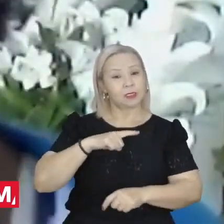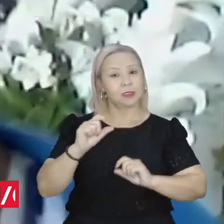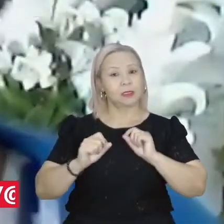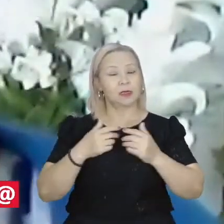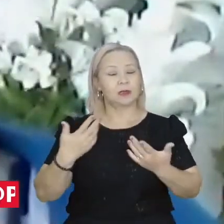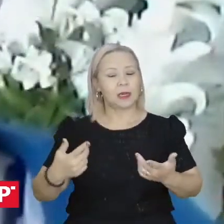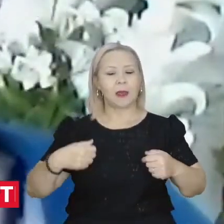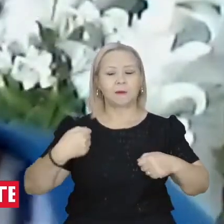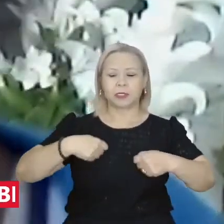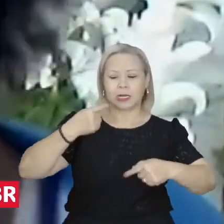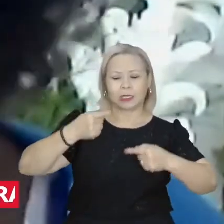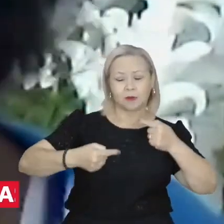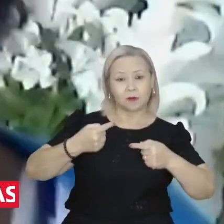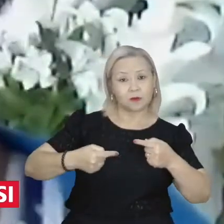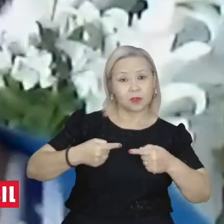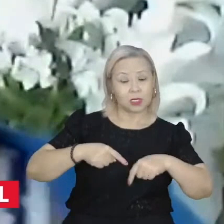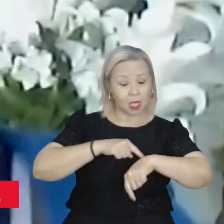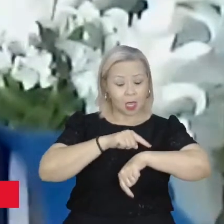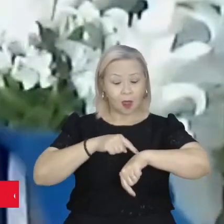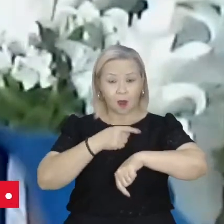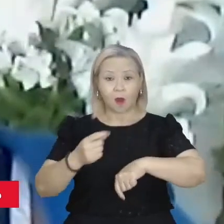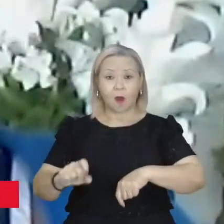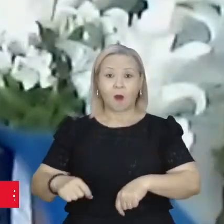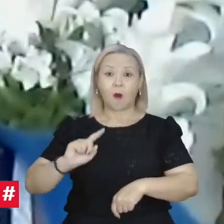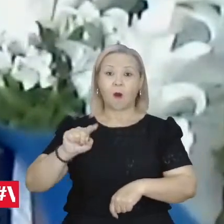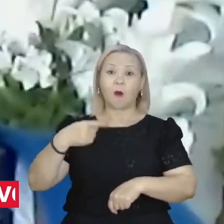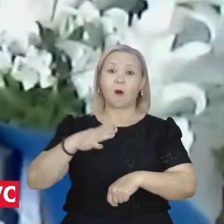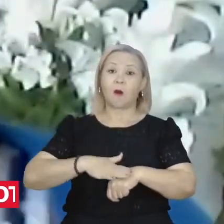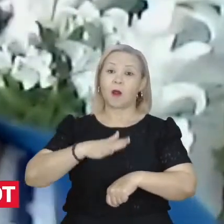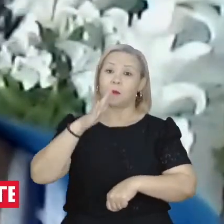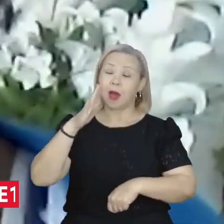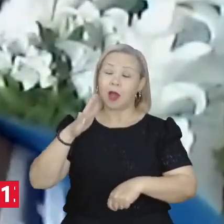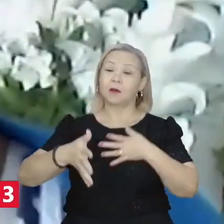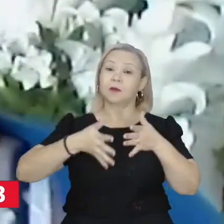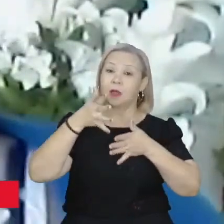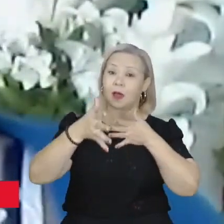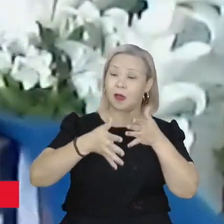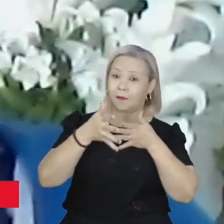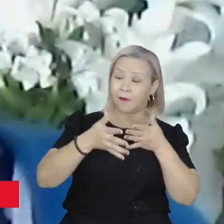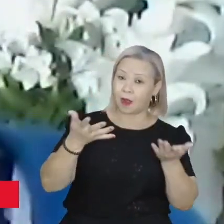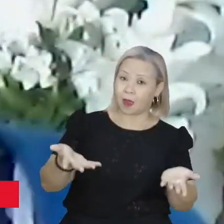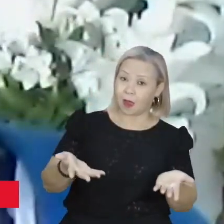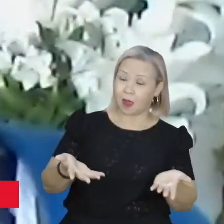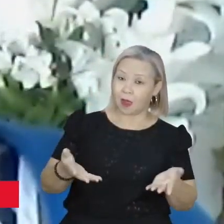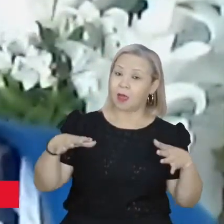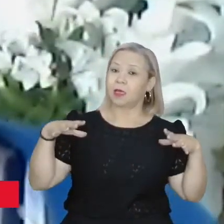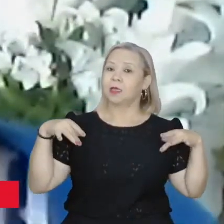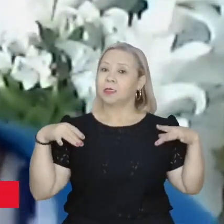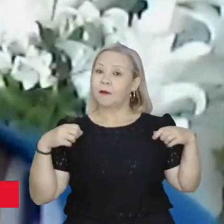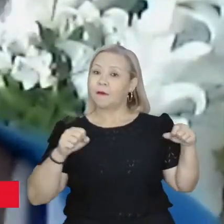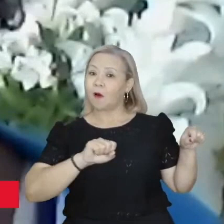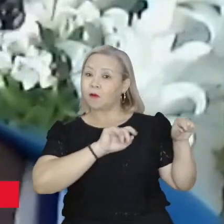Olha, foi uma longa jornada das trabalhadoras domésticas, né?